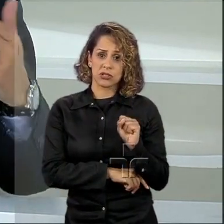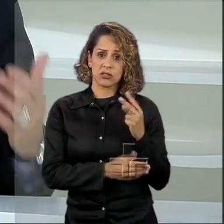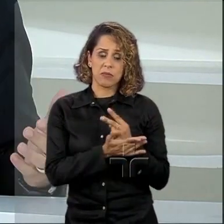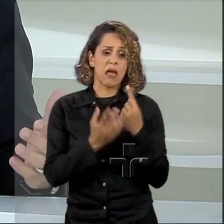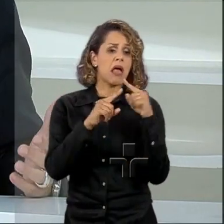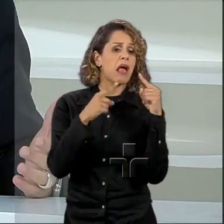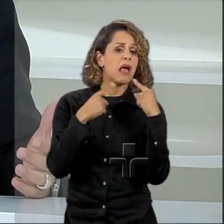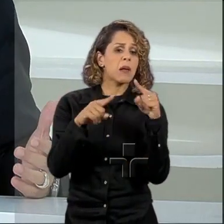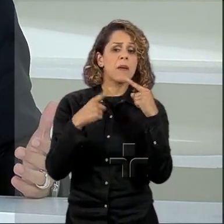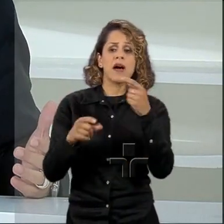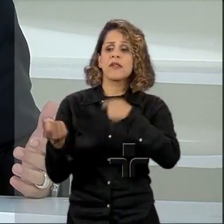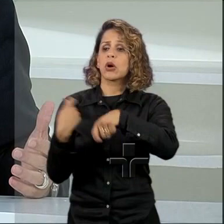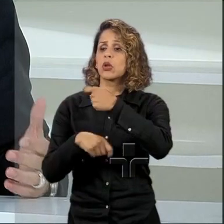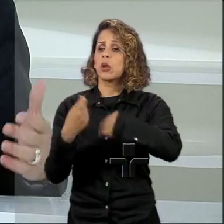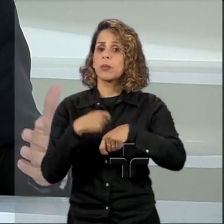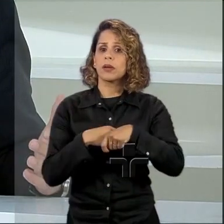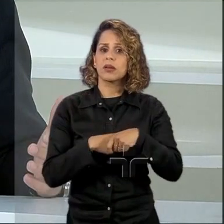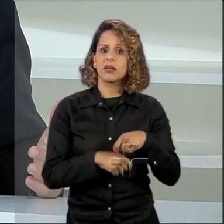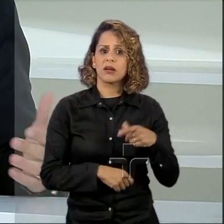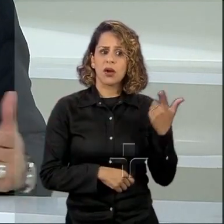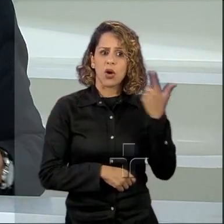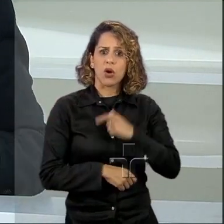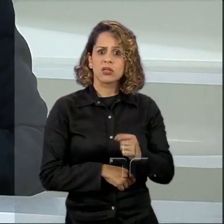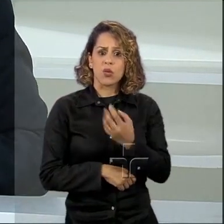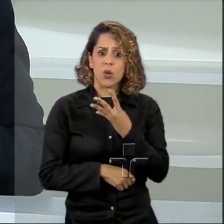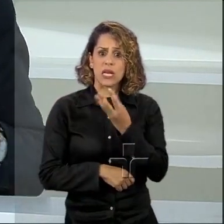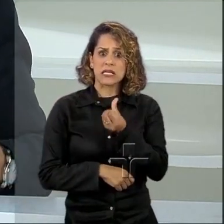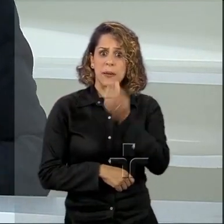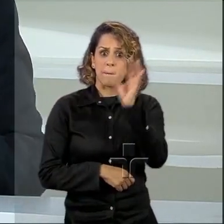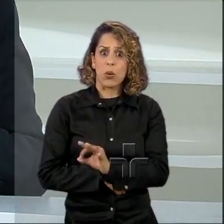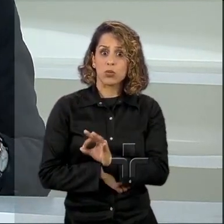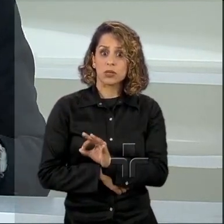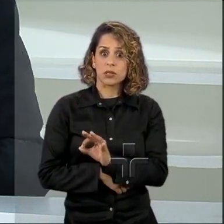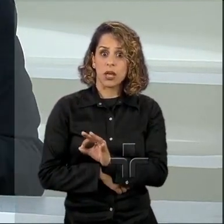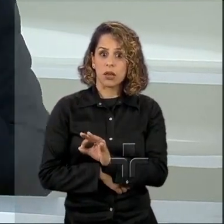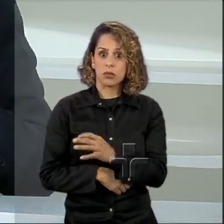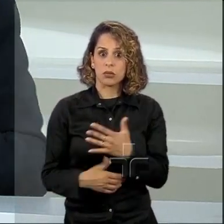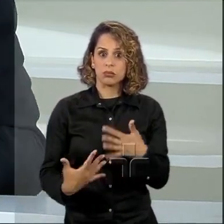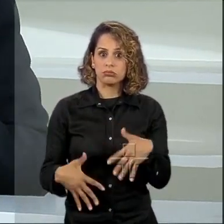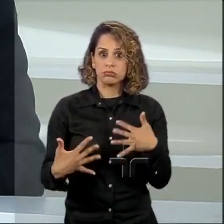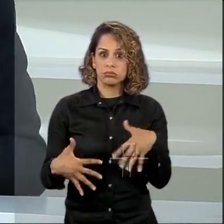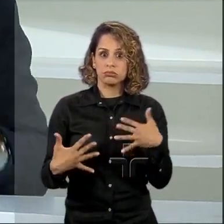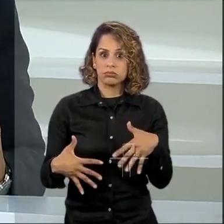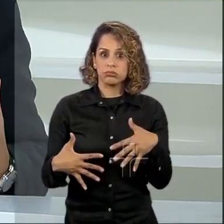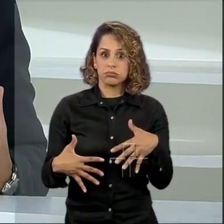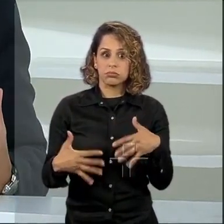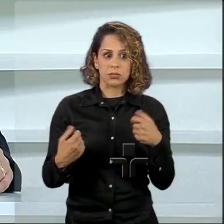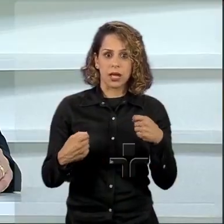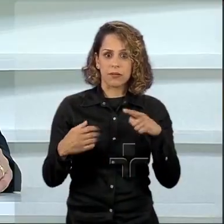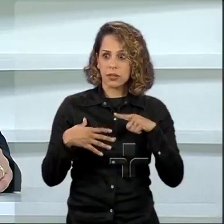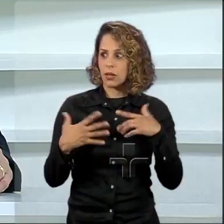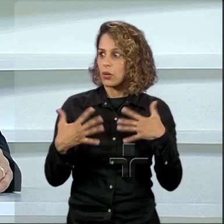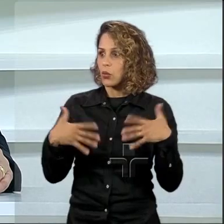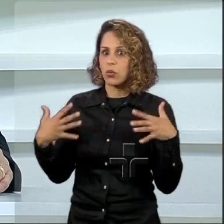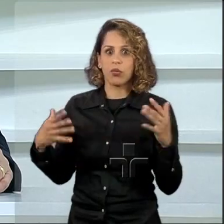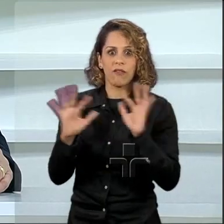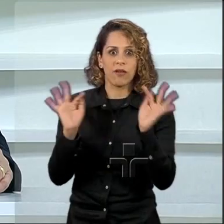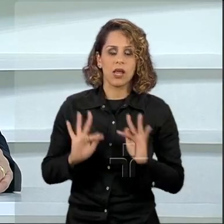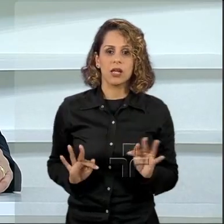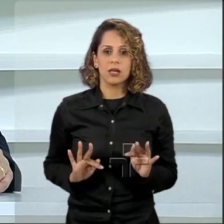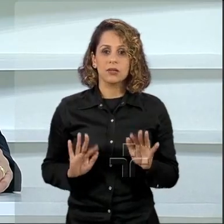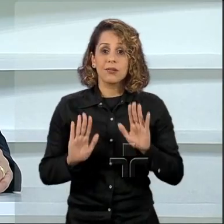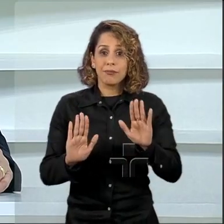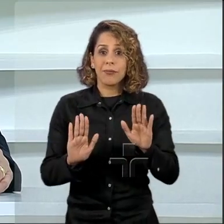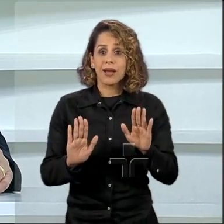votos, quase ganhou a presidência da República no domingo, era para estar eufórico, comemorando, para estar mobilizando o seu eleitor. Reclamando das